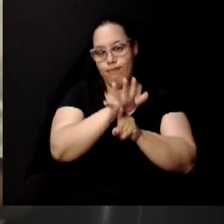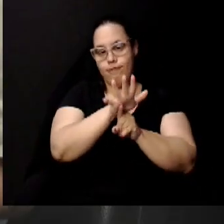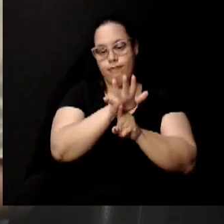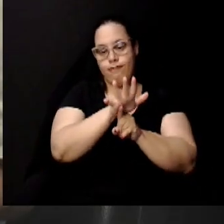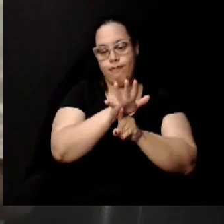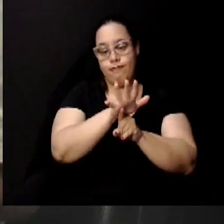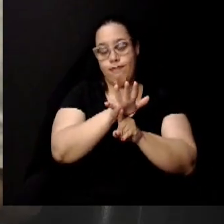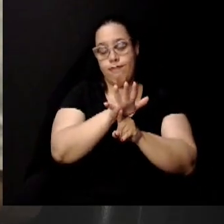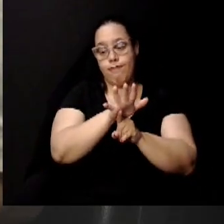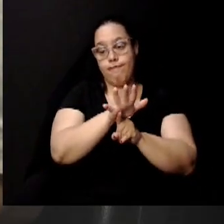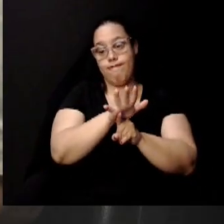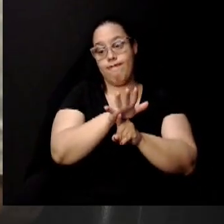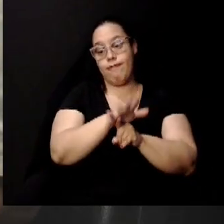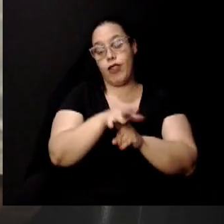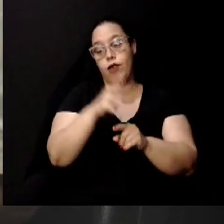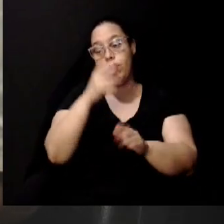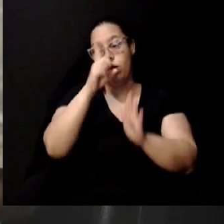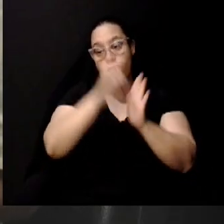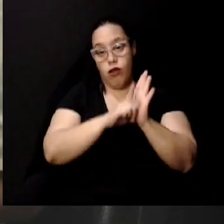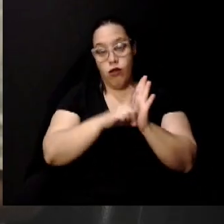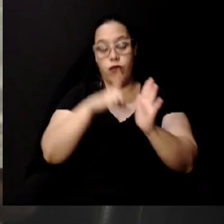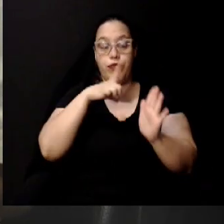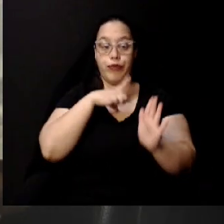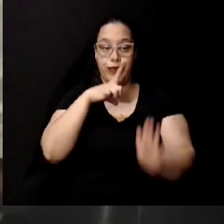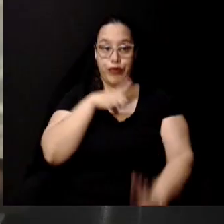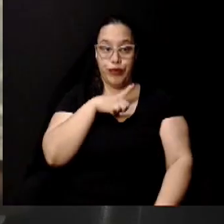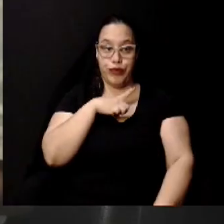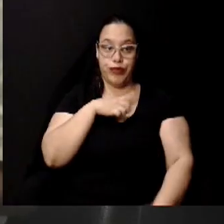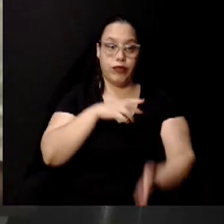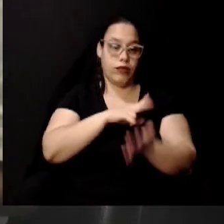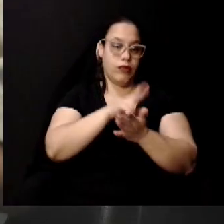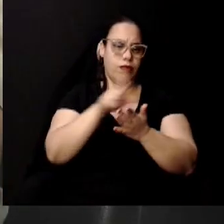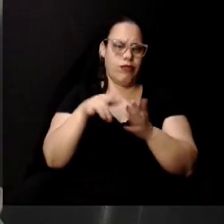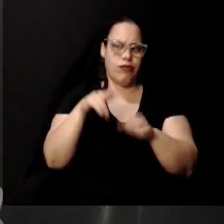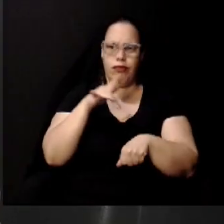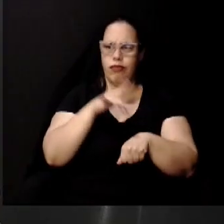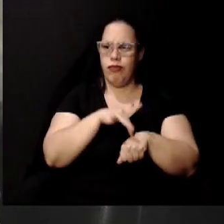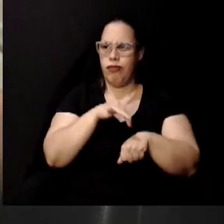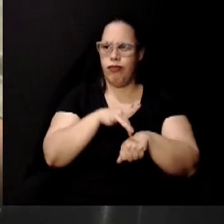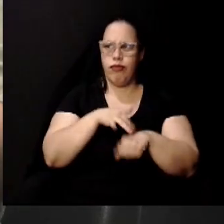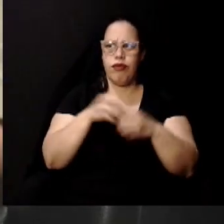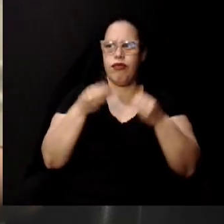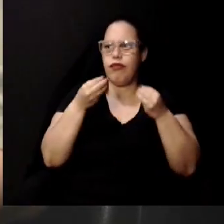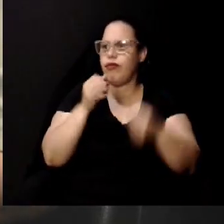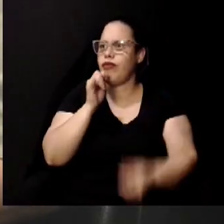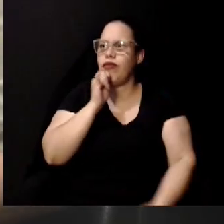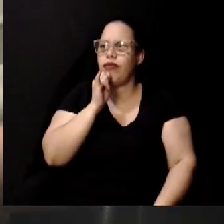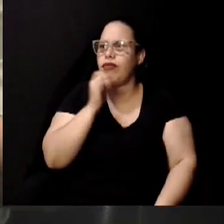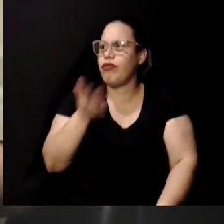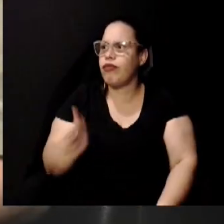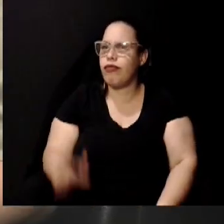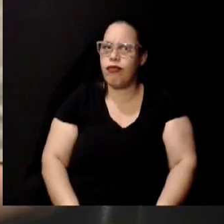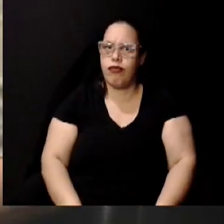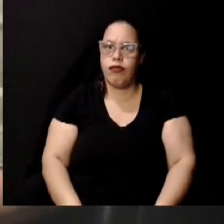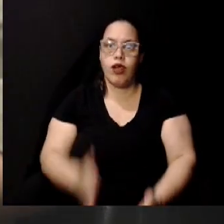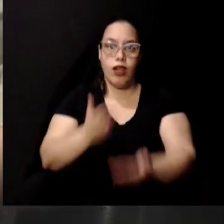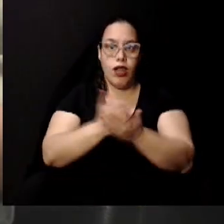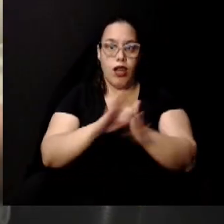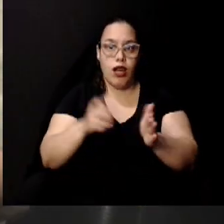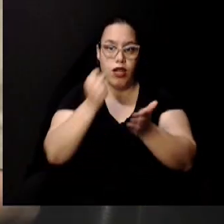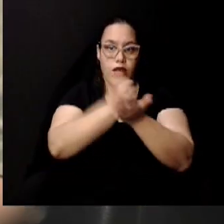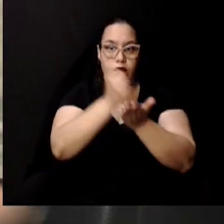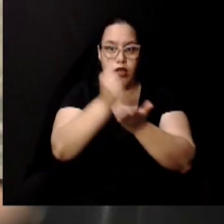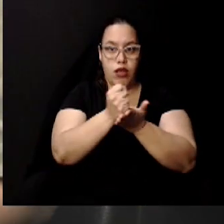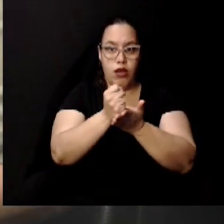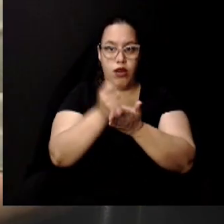seus direitos. Você tem uma série de absurdos, como por exemplo, né, quer dizer, encerra um contrato, não paga o trabalhador,